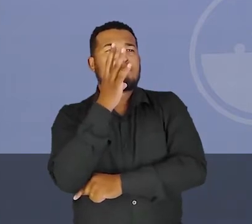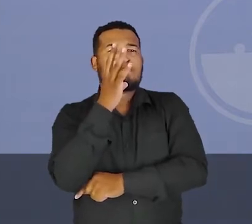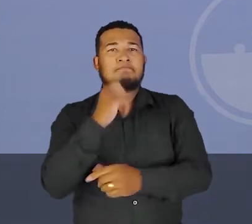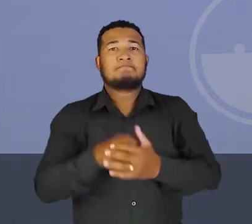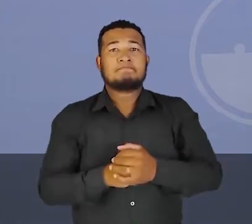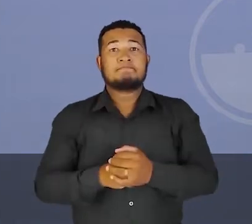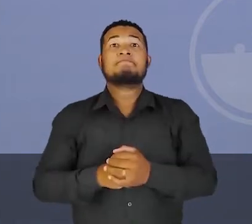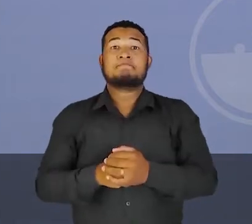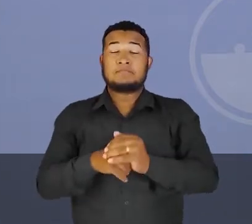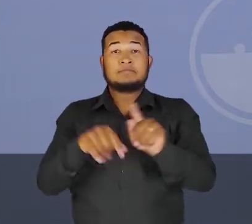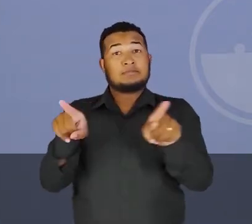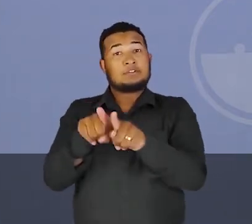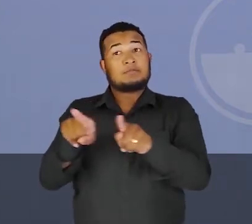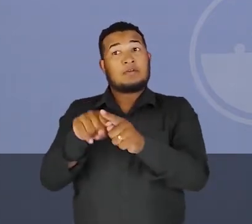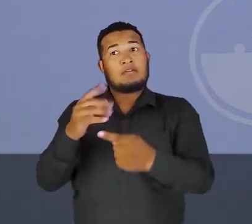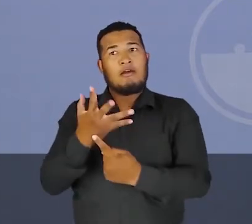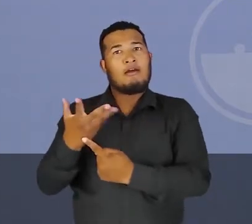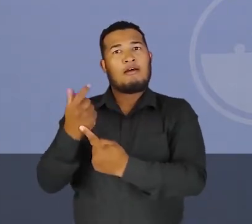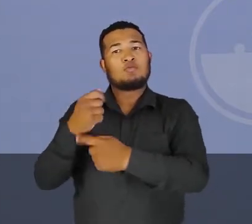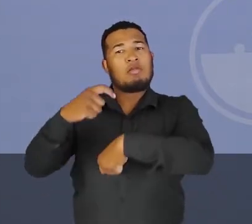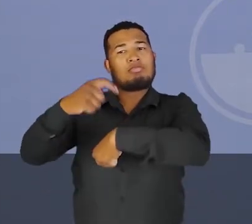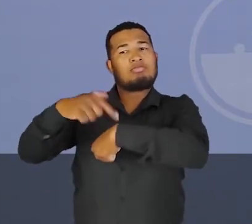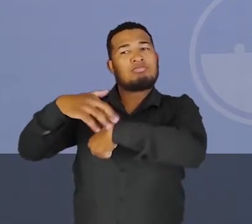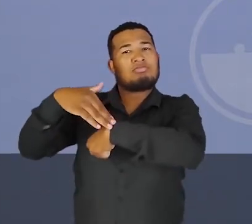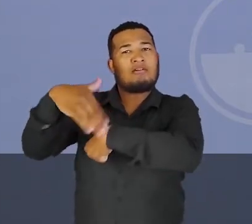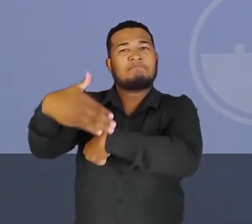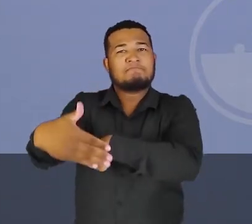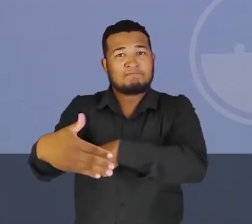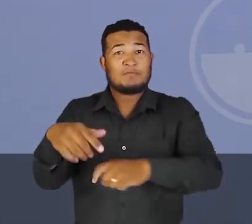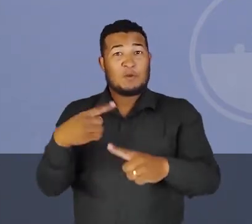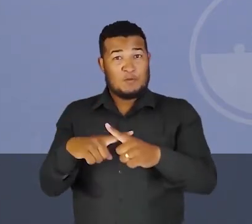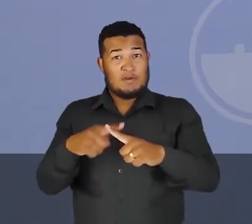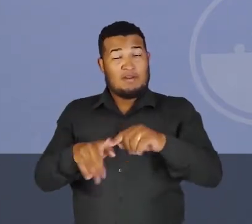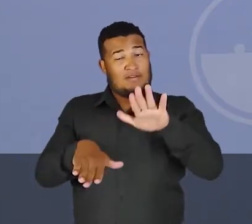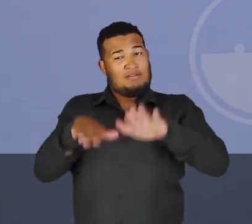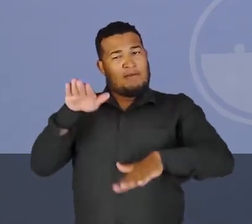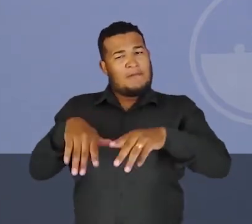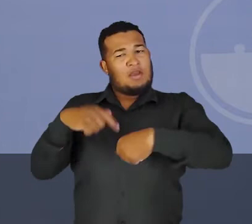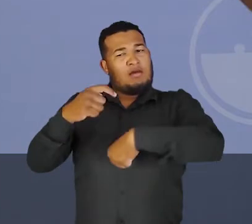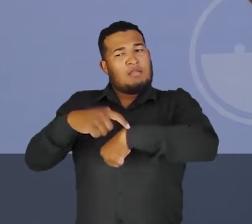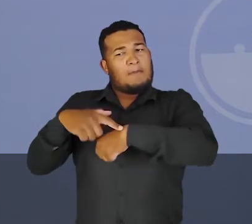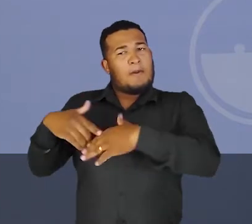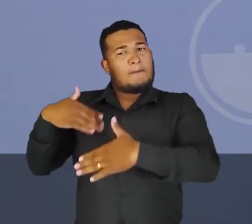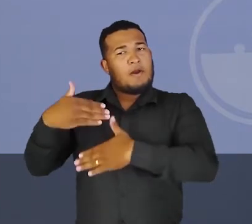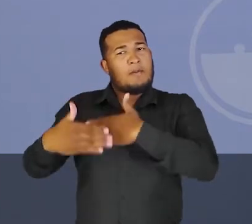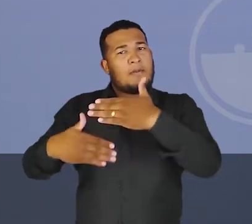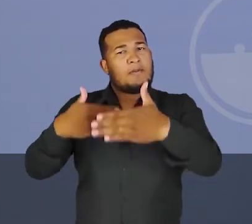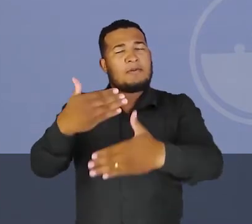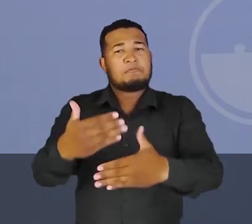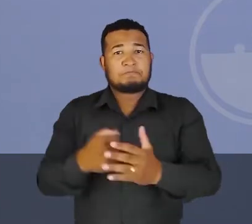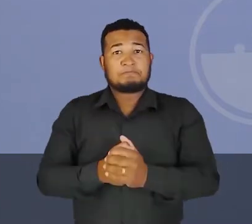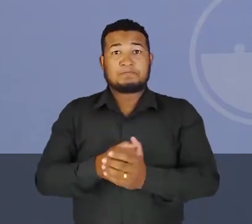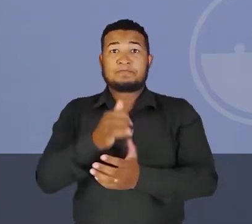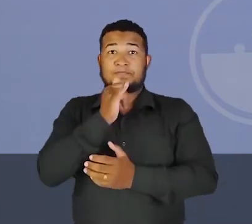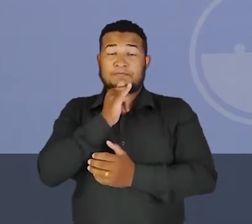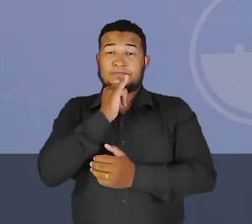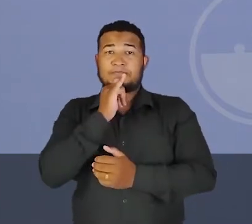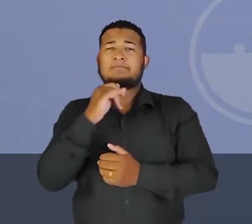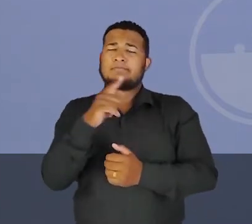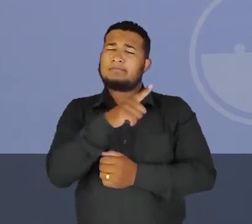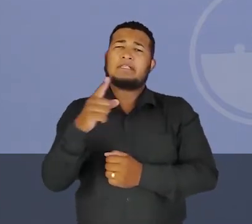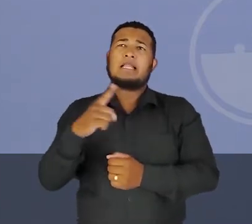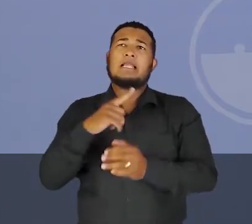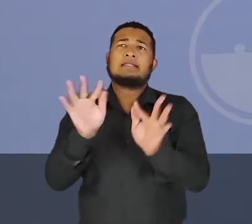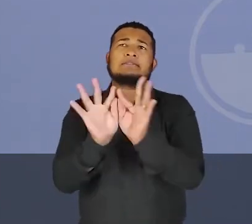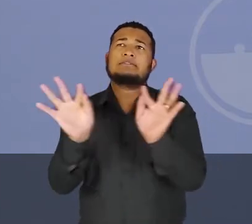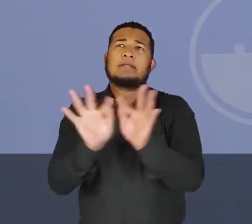artes temporais, são aquelas que acontecem com o tempo, dependem do tempo, do desenvolvimento ao longo do tempo. O exemplo mais óbvio, mais